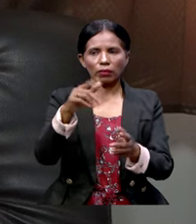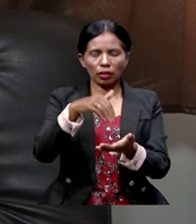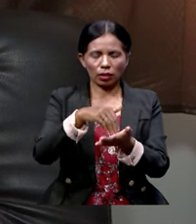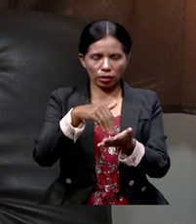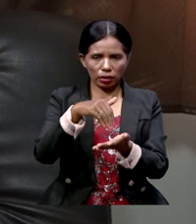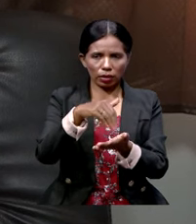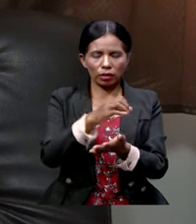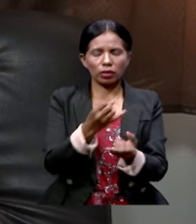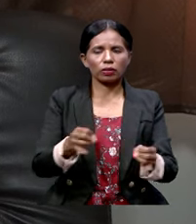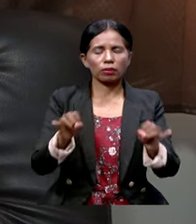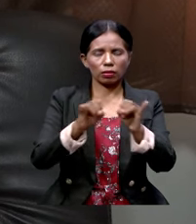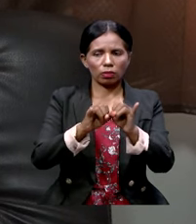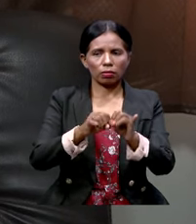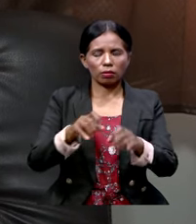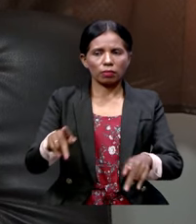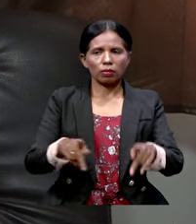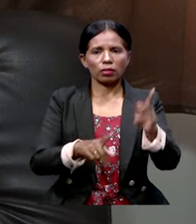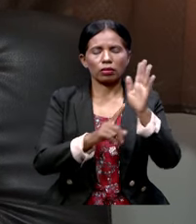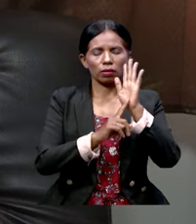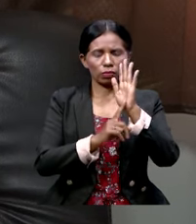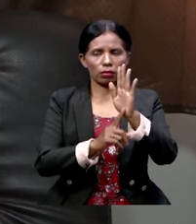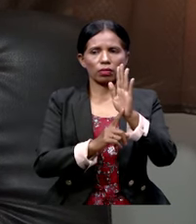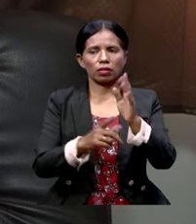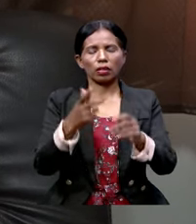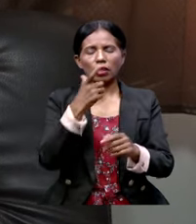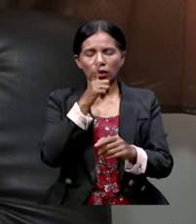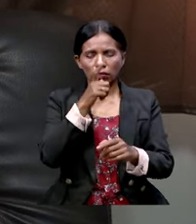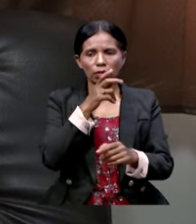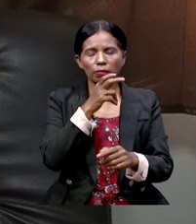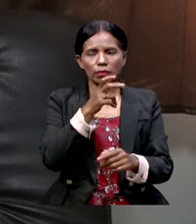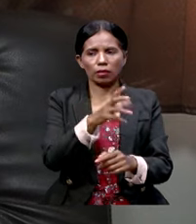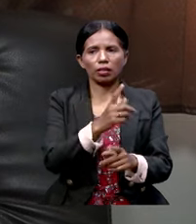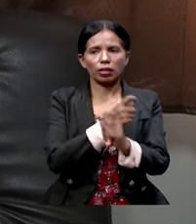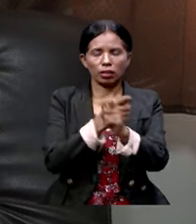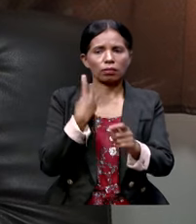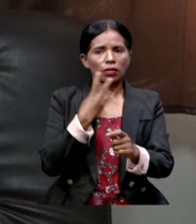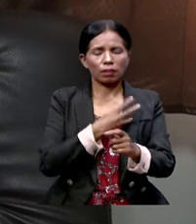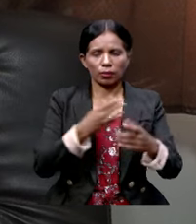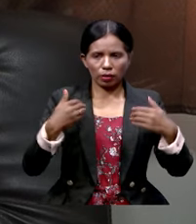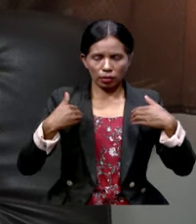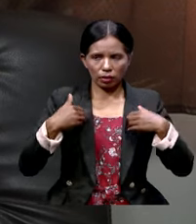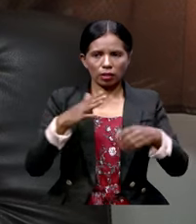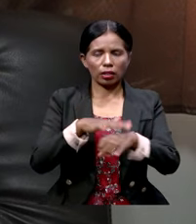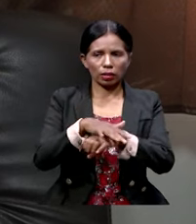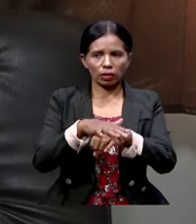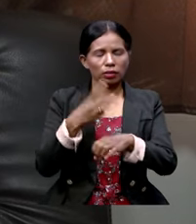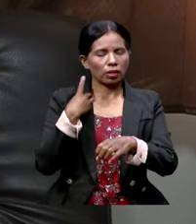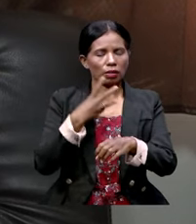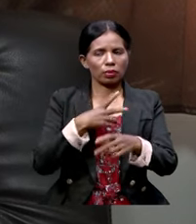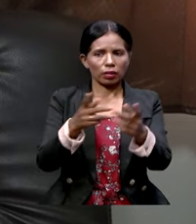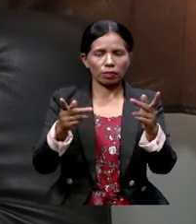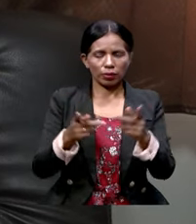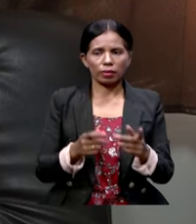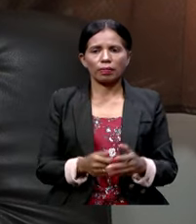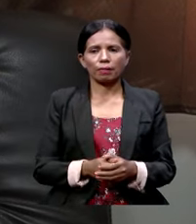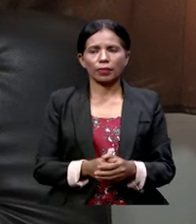pública, sai a nessa promotor da língua oficial. Né? Teto umas amigas, inglês umas amigas centro, né?